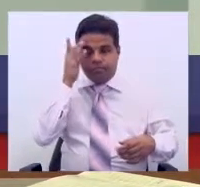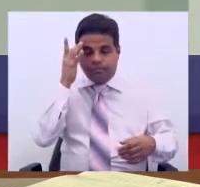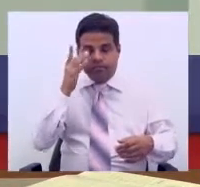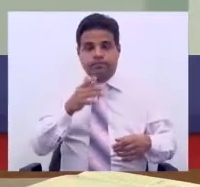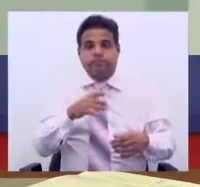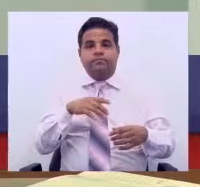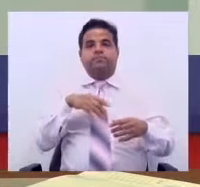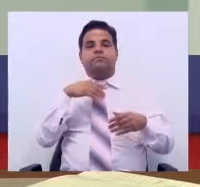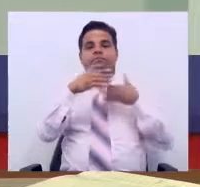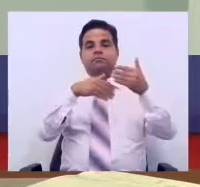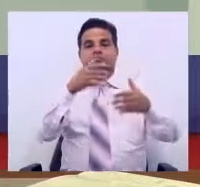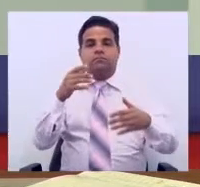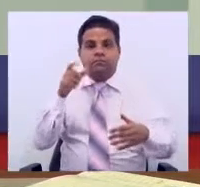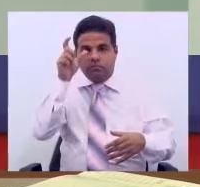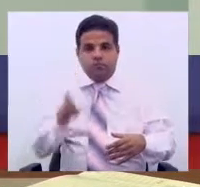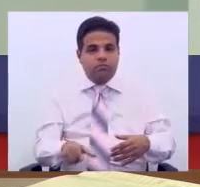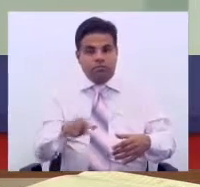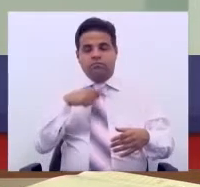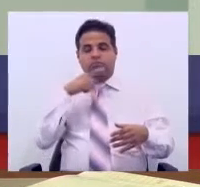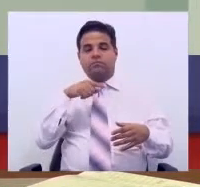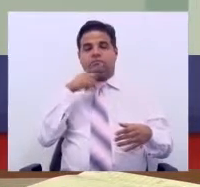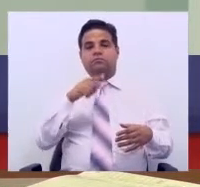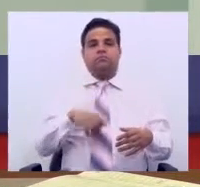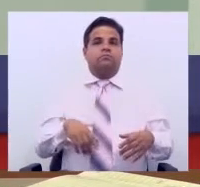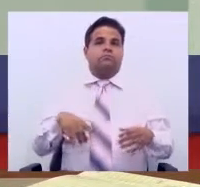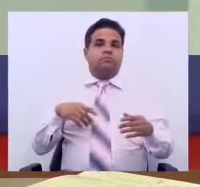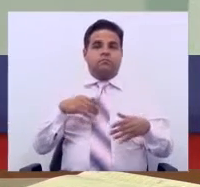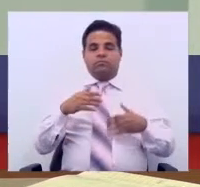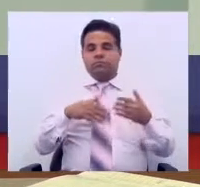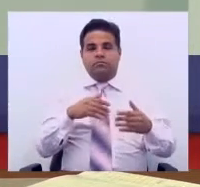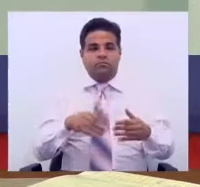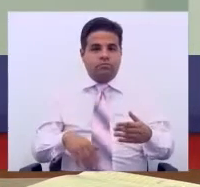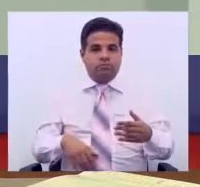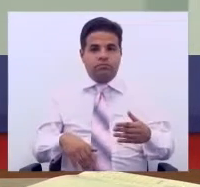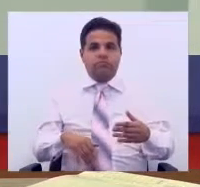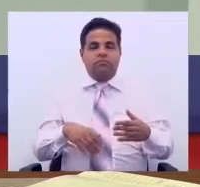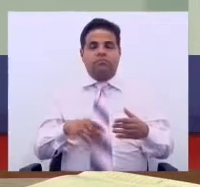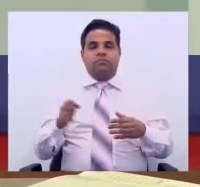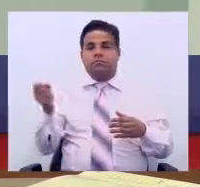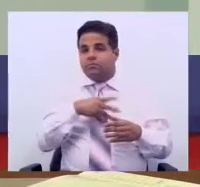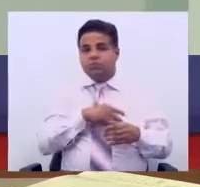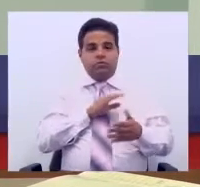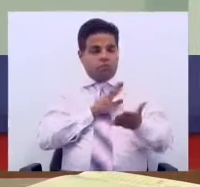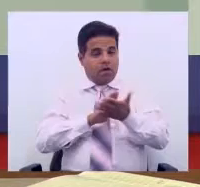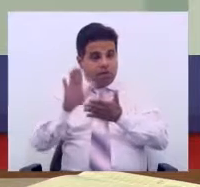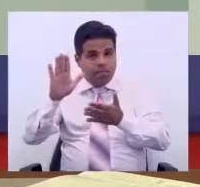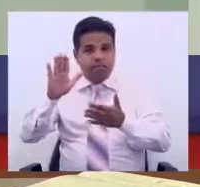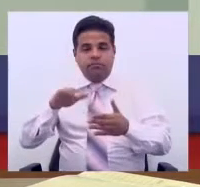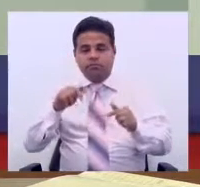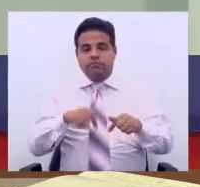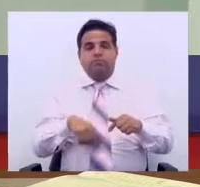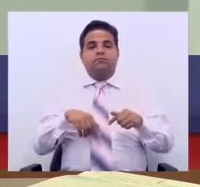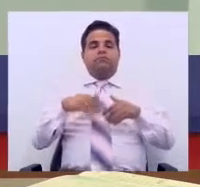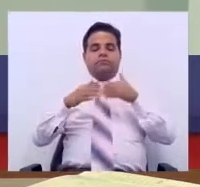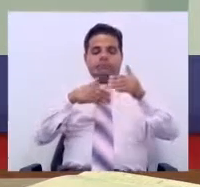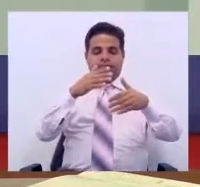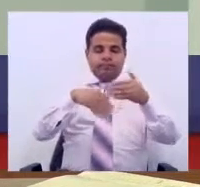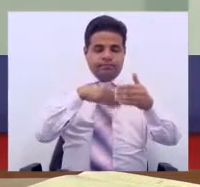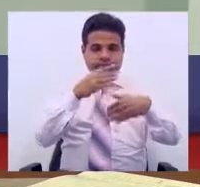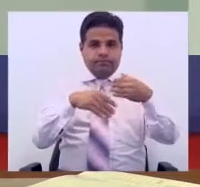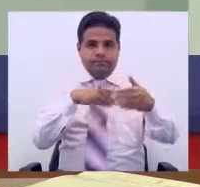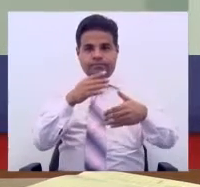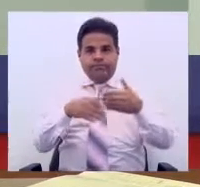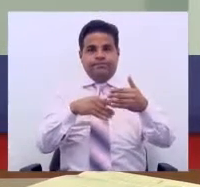porque a posição deste vereador, respeito à posição de todo mundo, é que nós acabamos de sair aqui de um processo